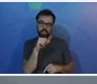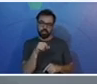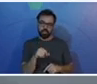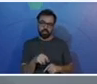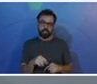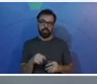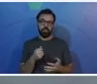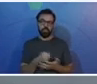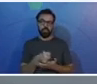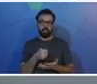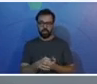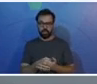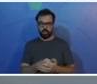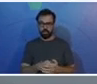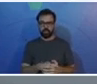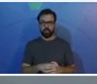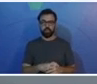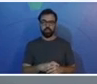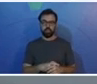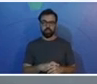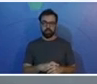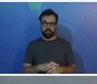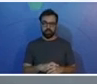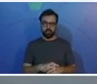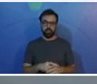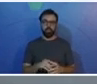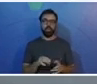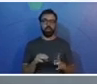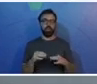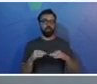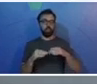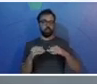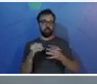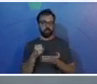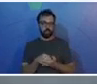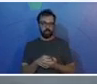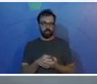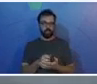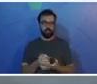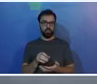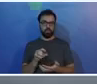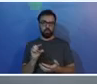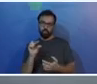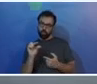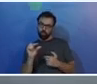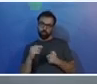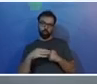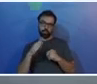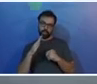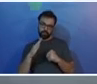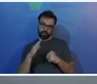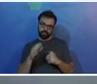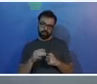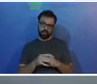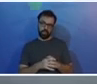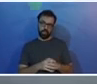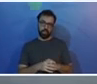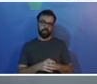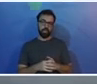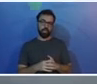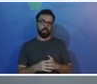aí, outros tantos já estão no alerta. Espera aí, Vocês estão quase chegando no